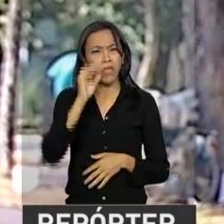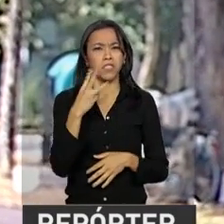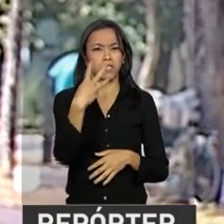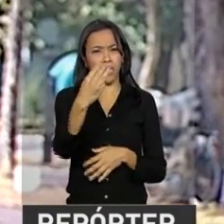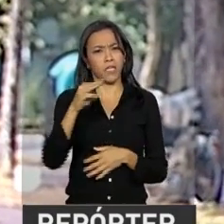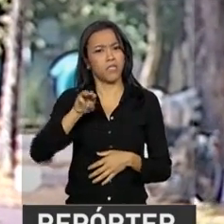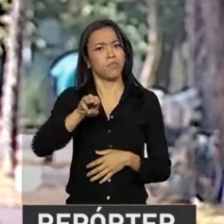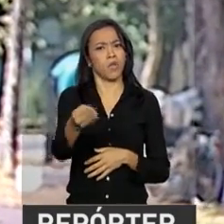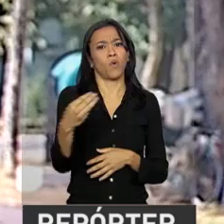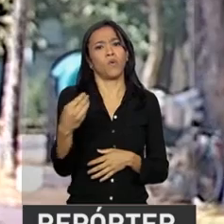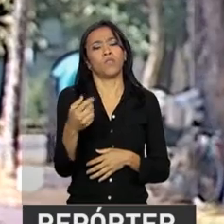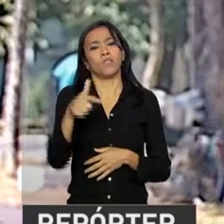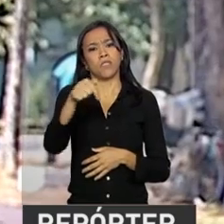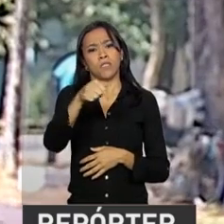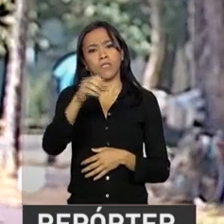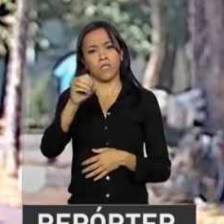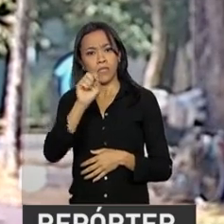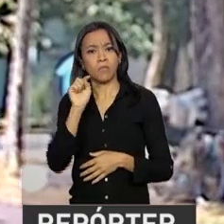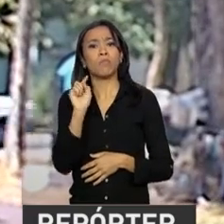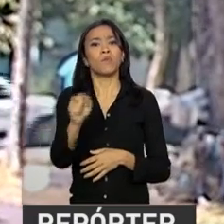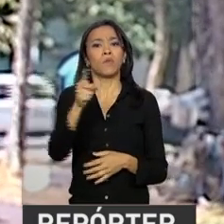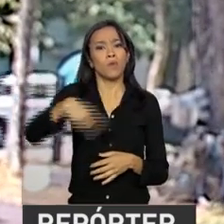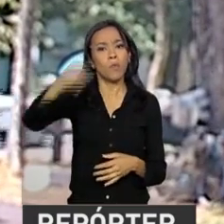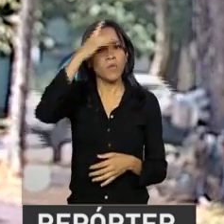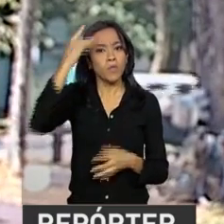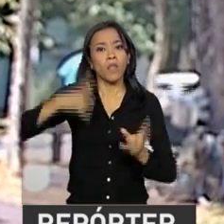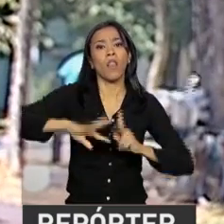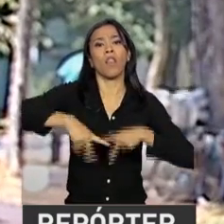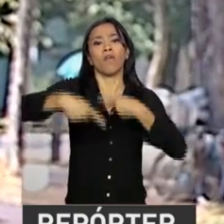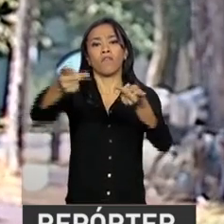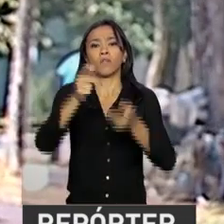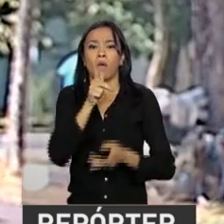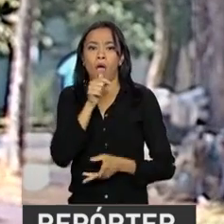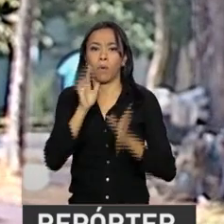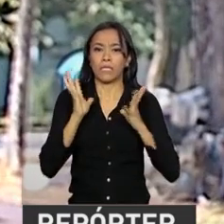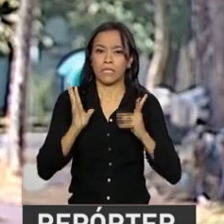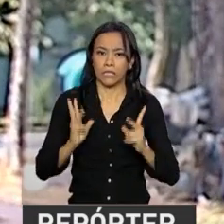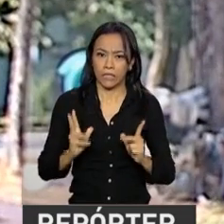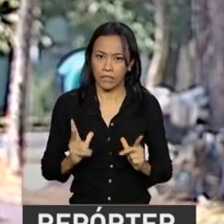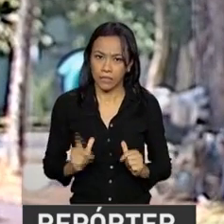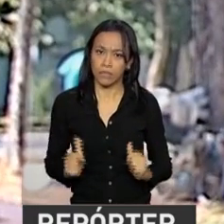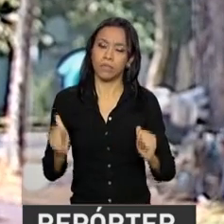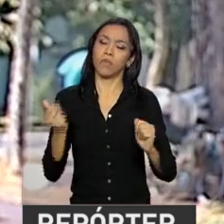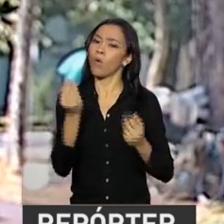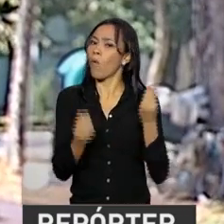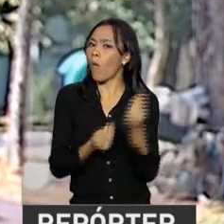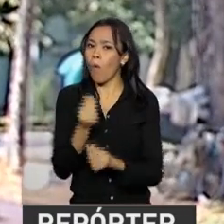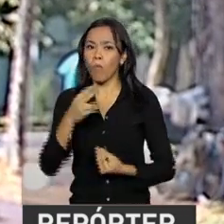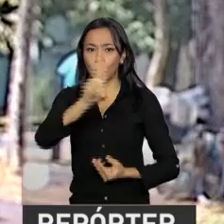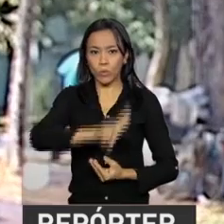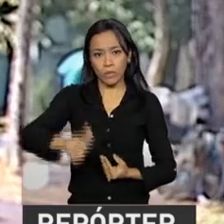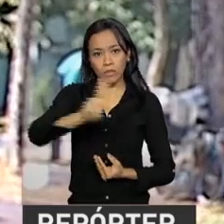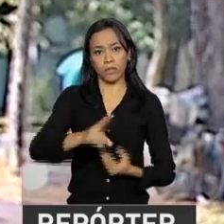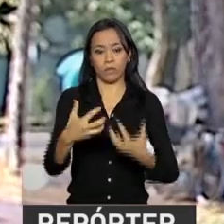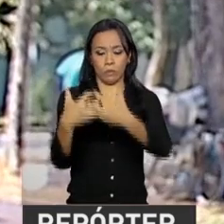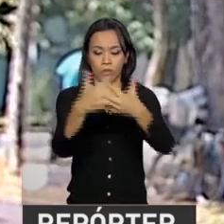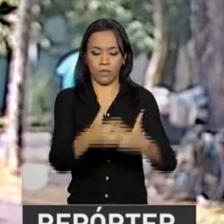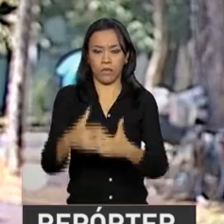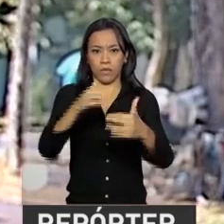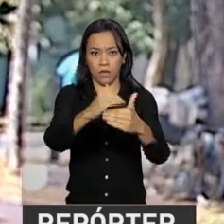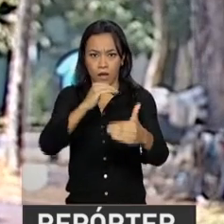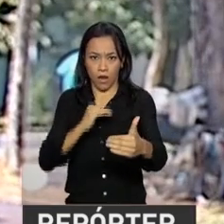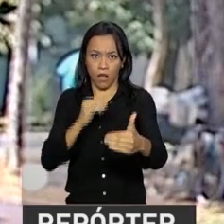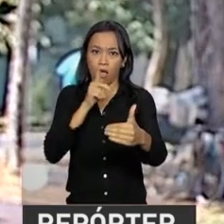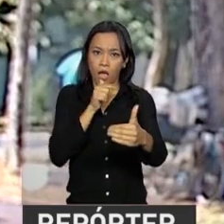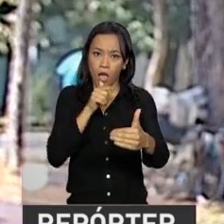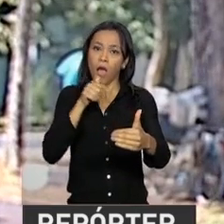milhões e setecentos mil brasileiros levando água potável é por meio de caminhões as cidades